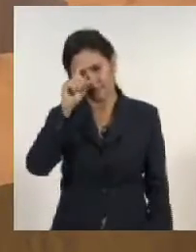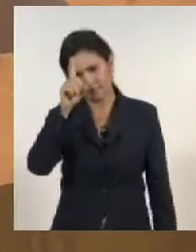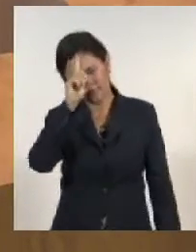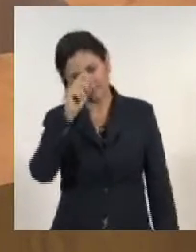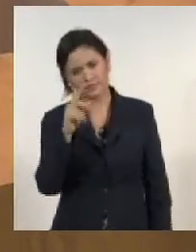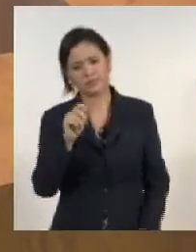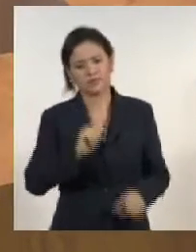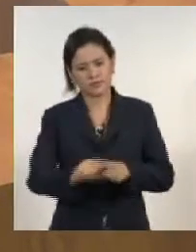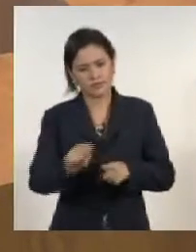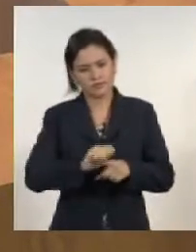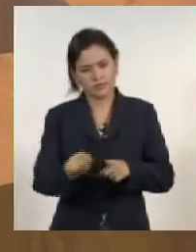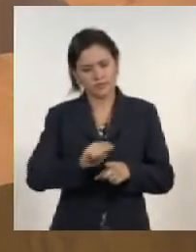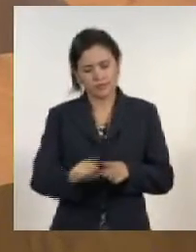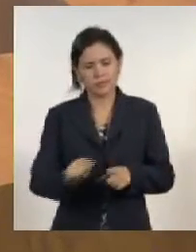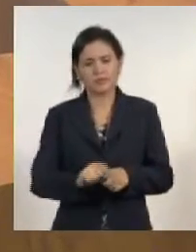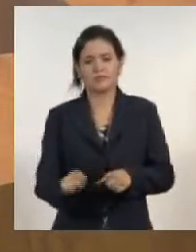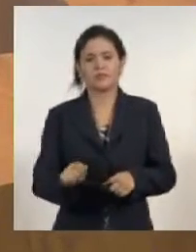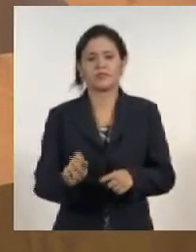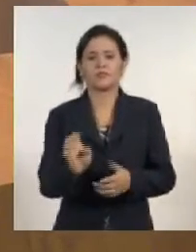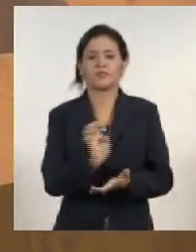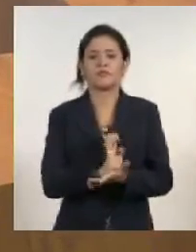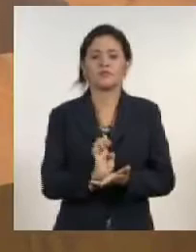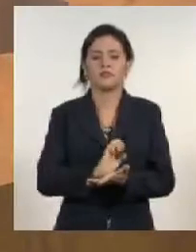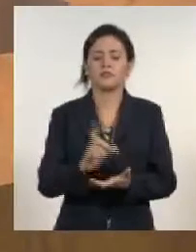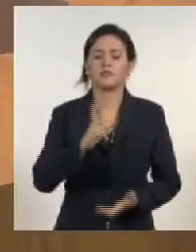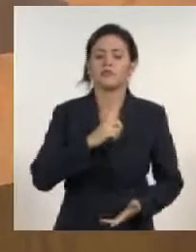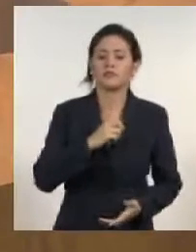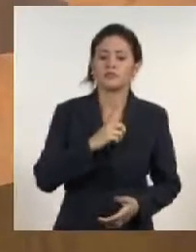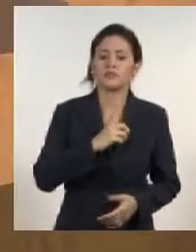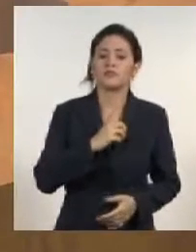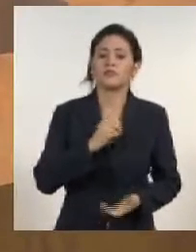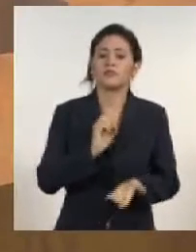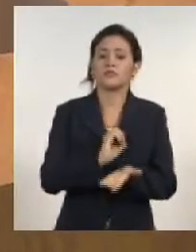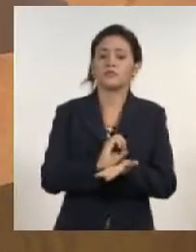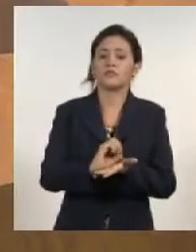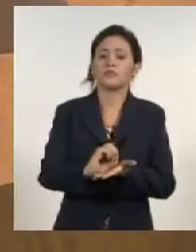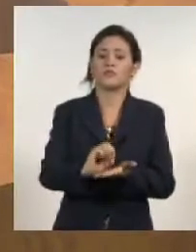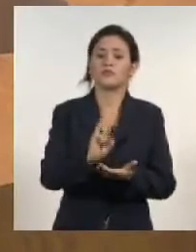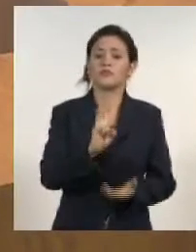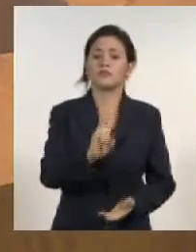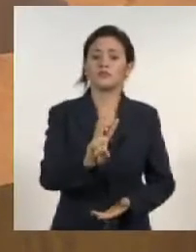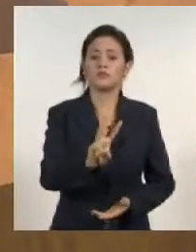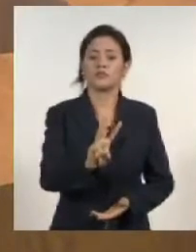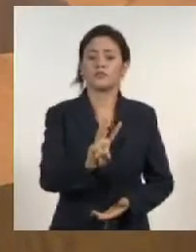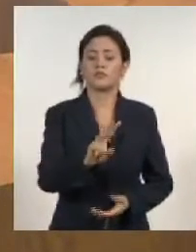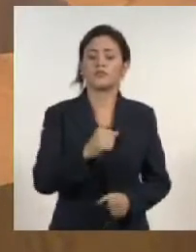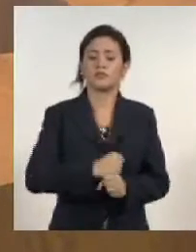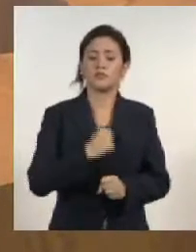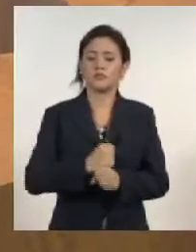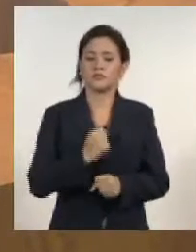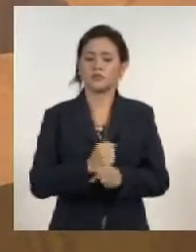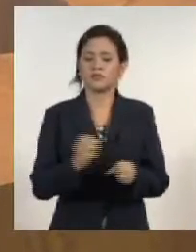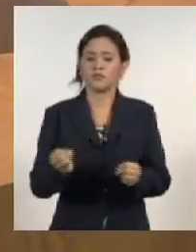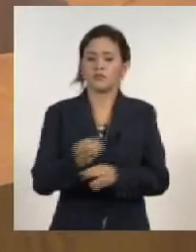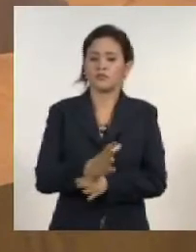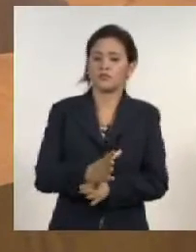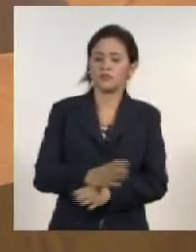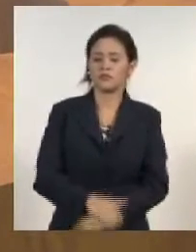exemplo, a empresa foi notificada 3 vezes para cumprir o contrato e terminar a obra para poder inaugurar o